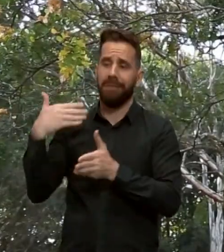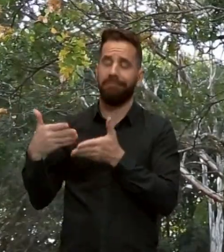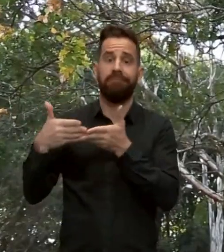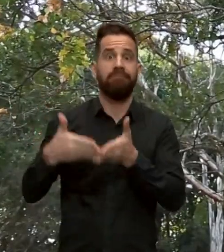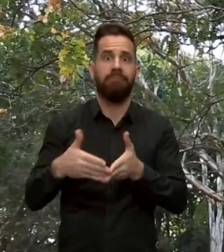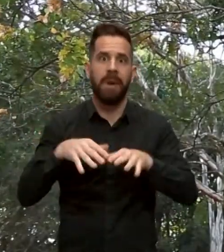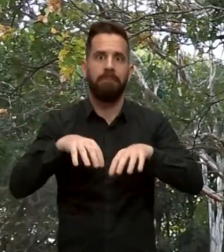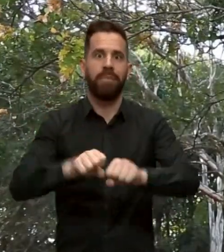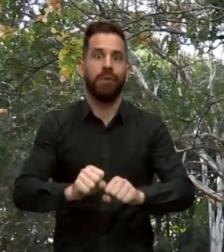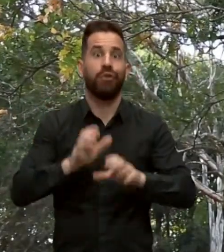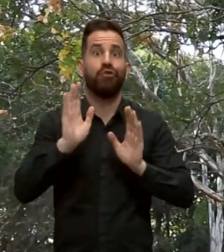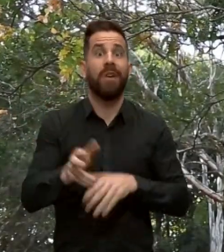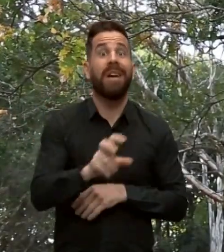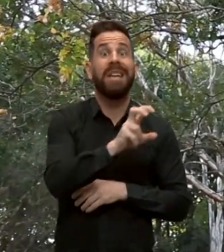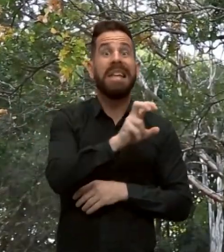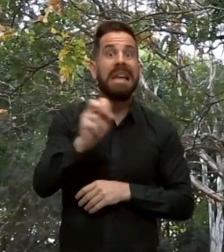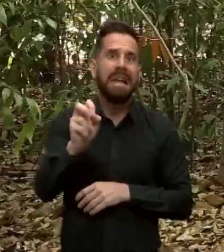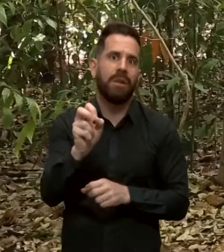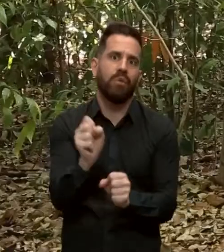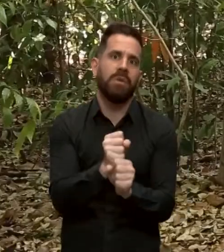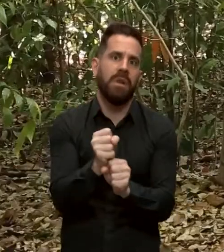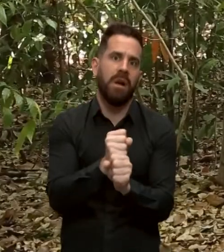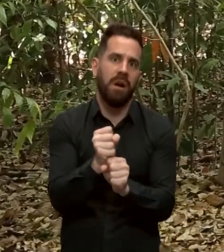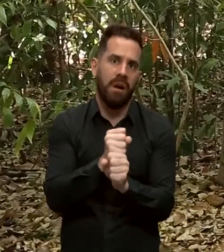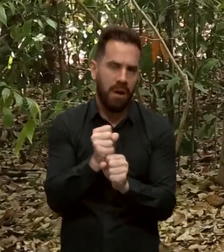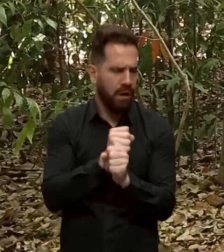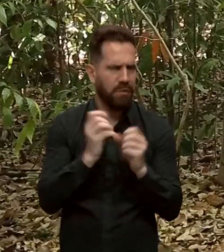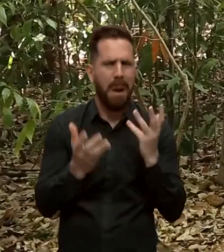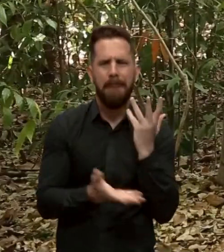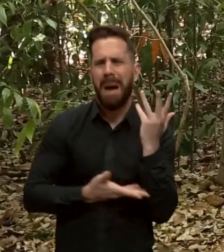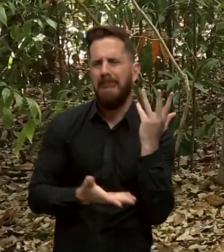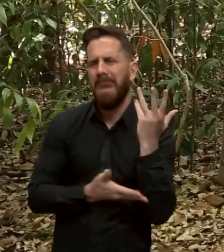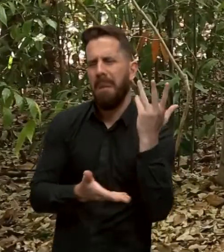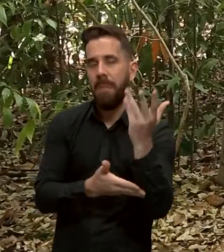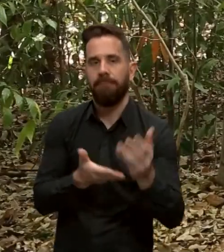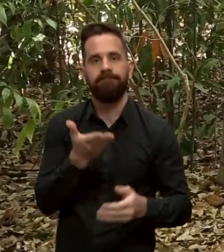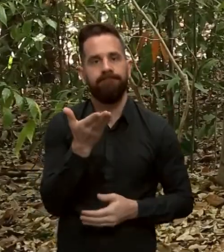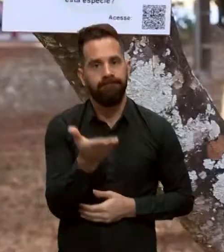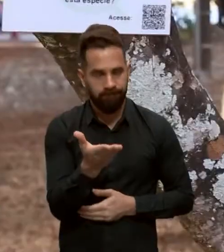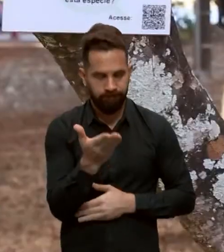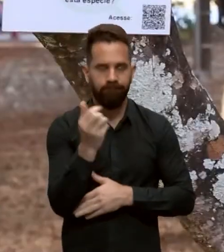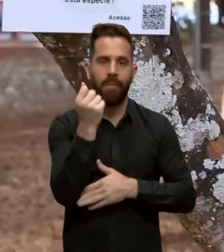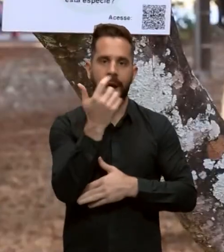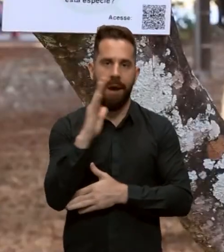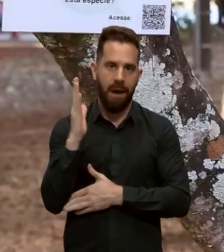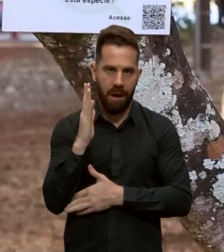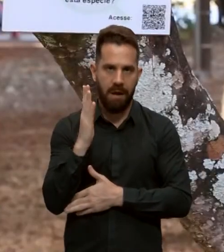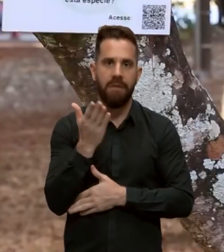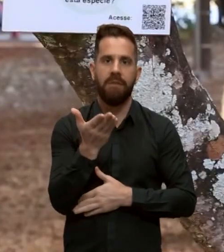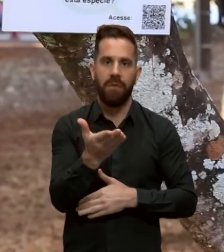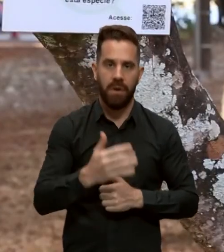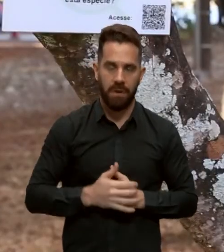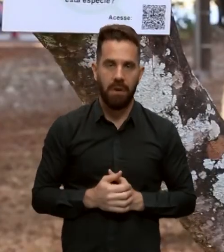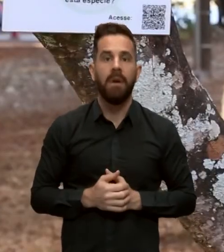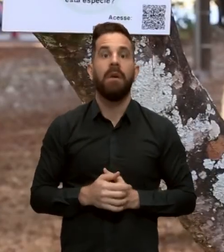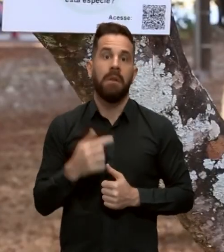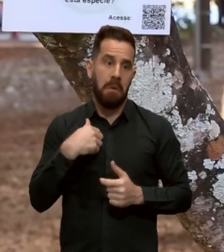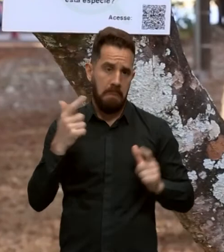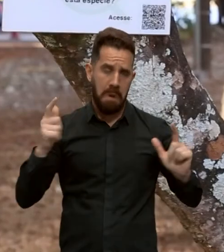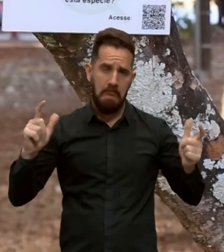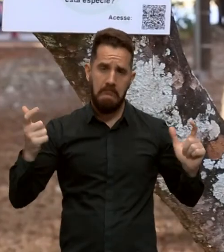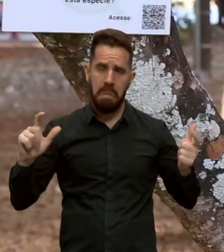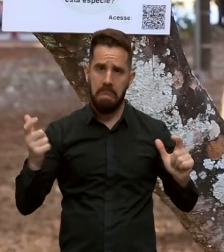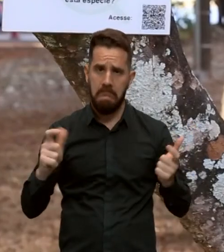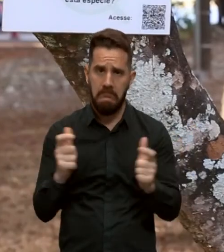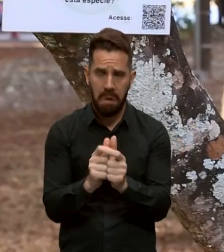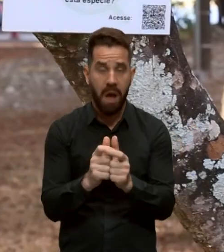de 500 anos de exploração da madeira dessa espécie, o que levou à redução do seu tamanho populacional, e